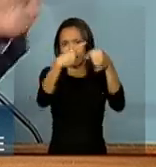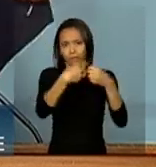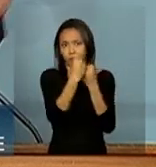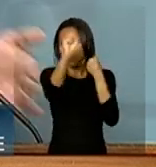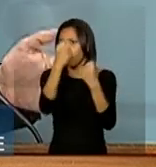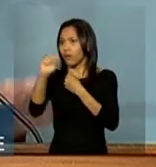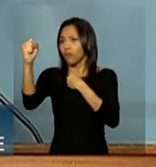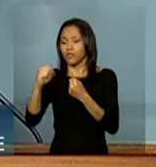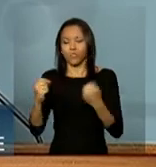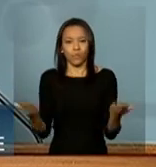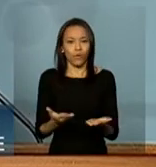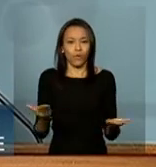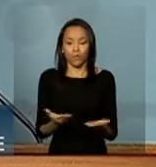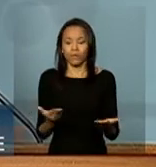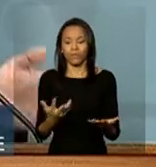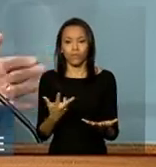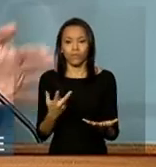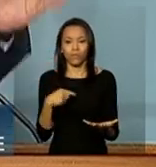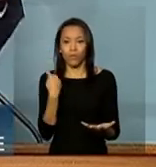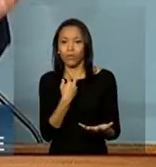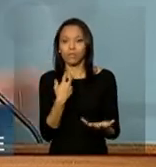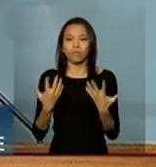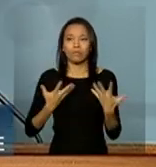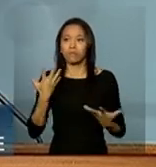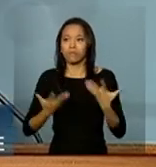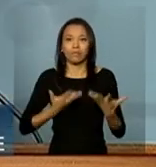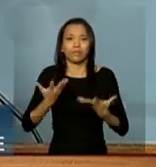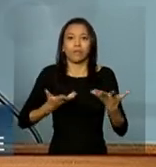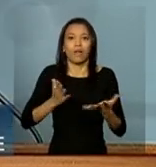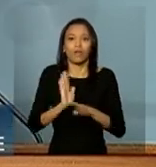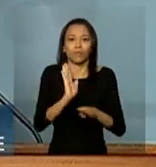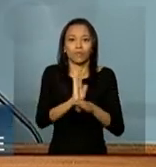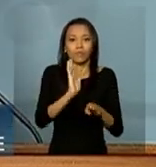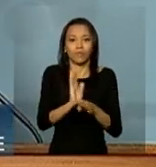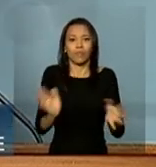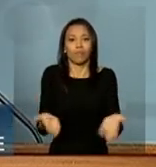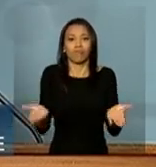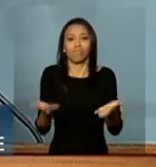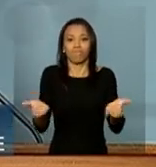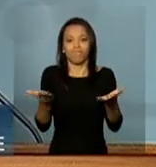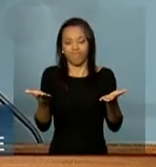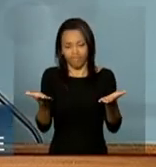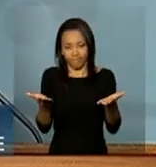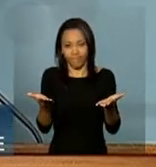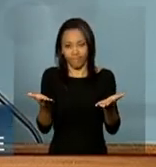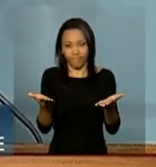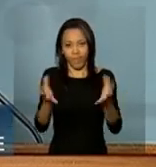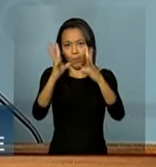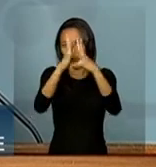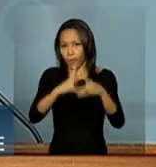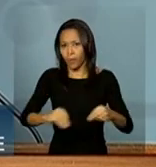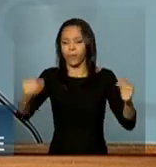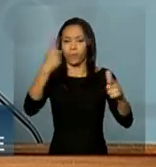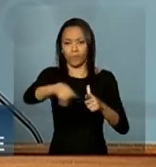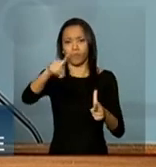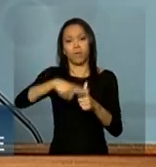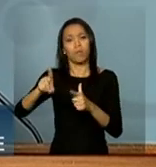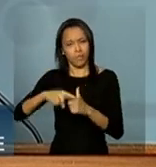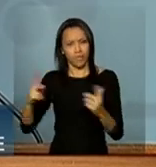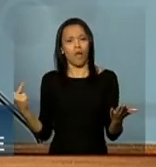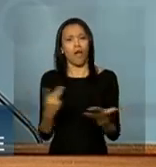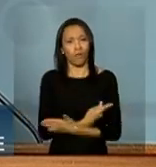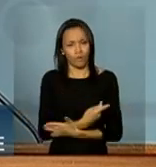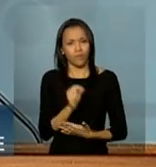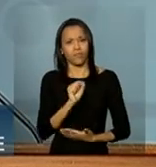nós estamos, vamos dizer assim, correndo atrás para poder sanarmos esses problemas que existem